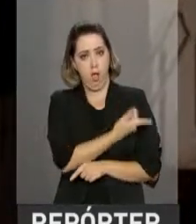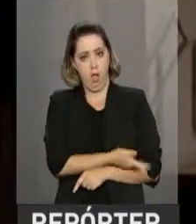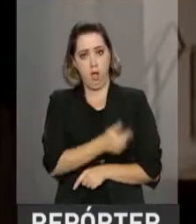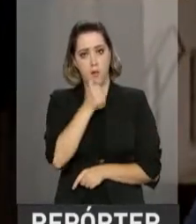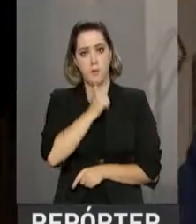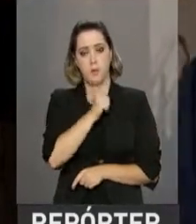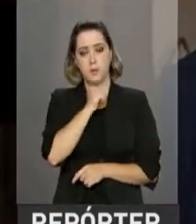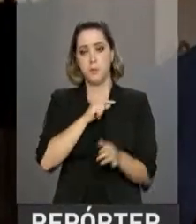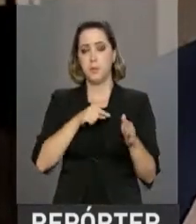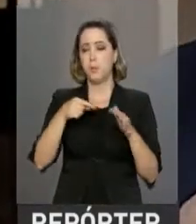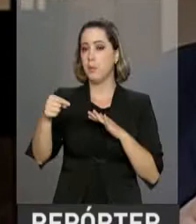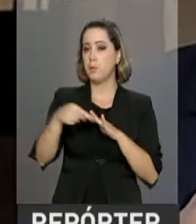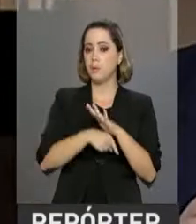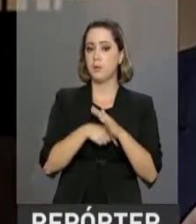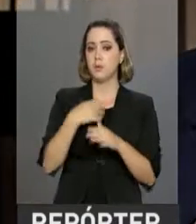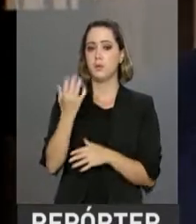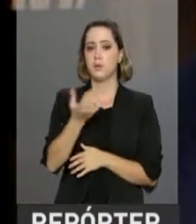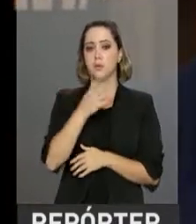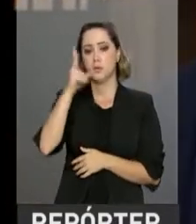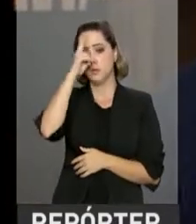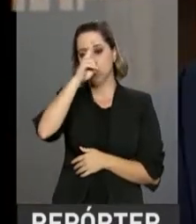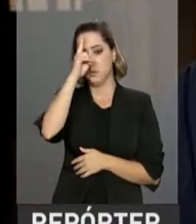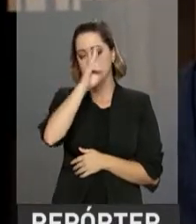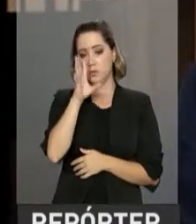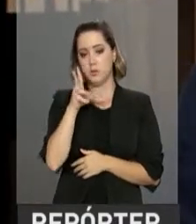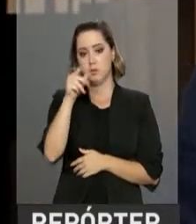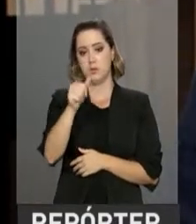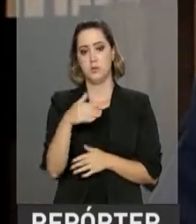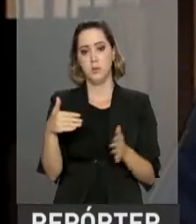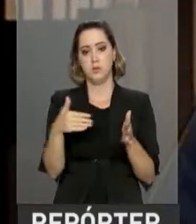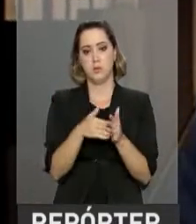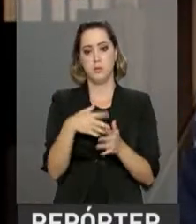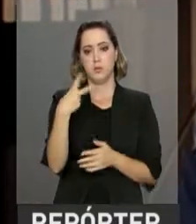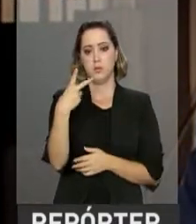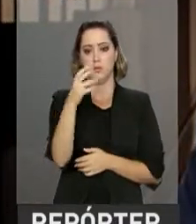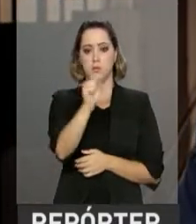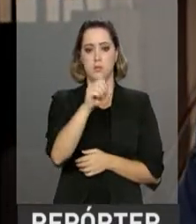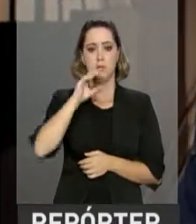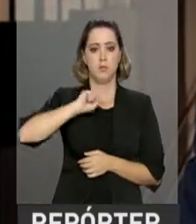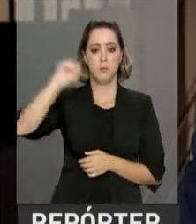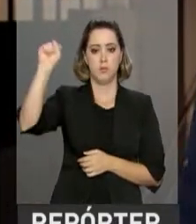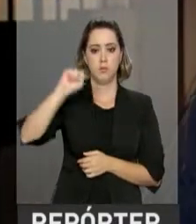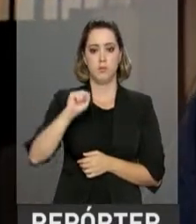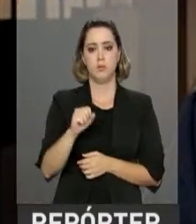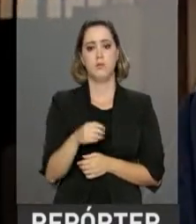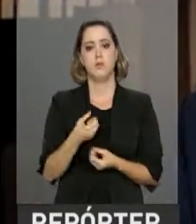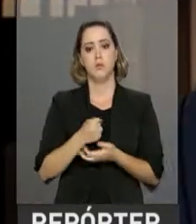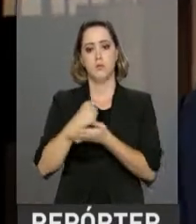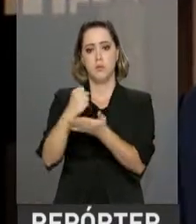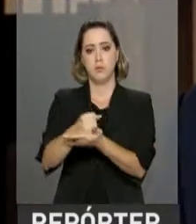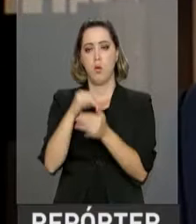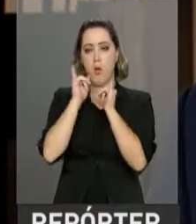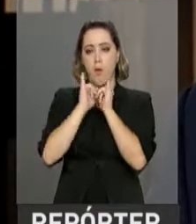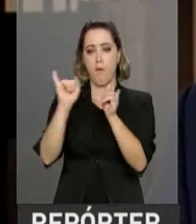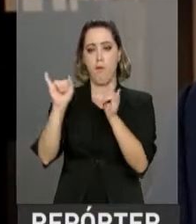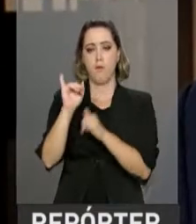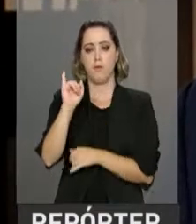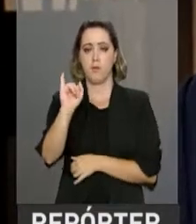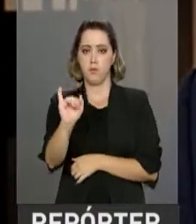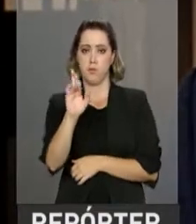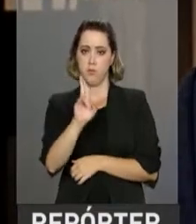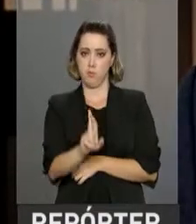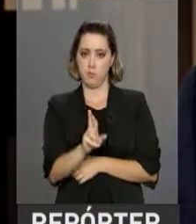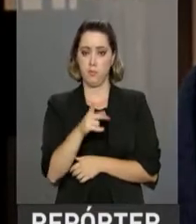pergunta e queremos lembrar a todos que o prazo vai até o dia 28 de abril para entregar da declaração de imposto de renda